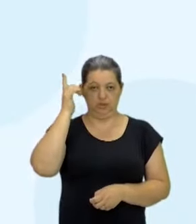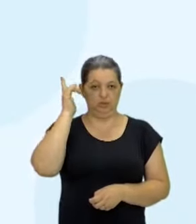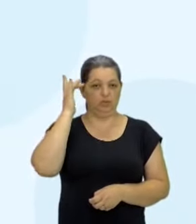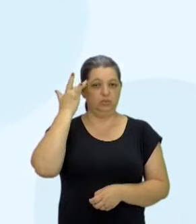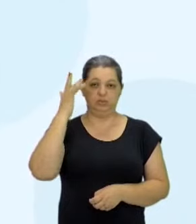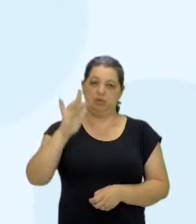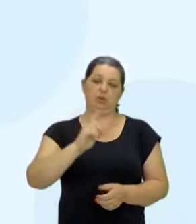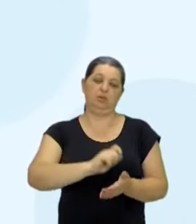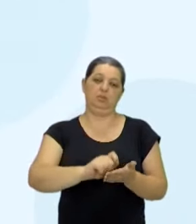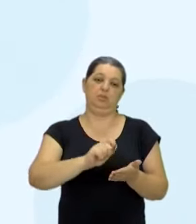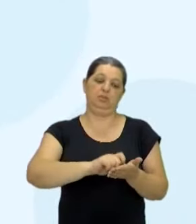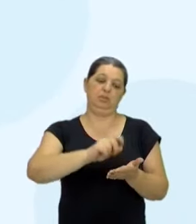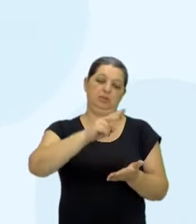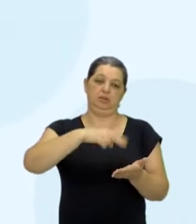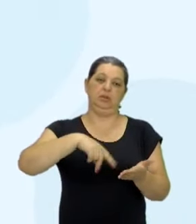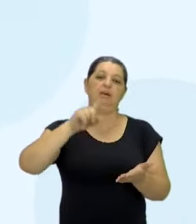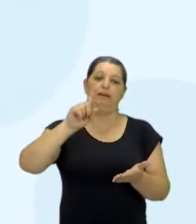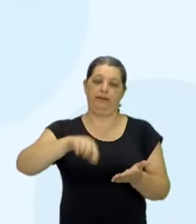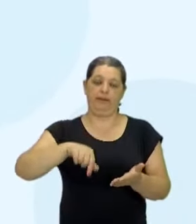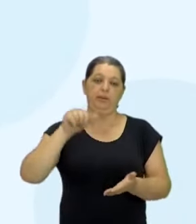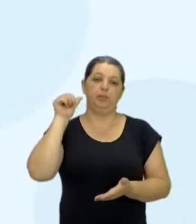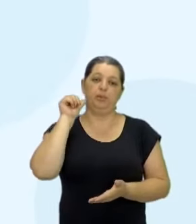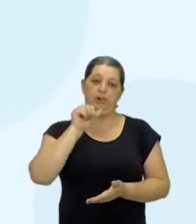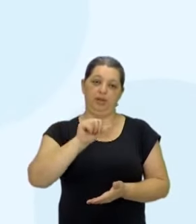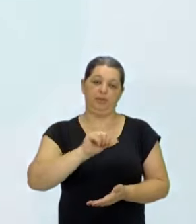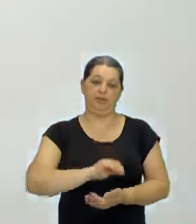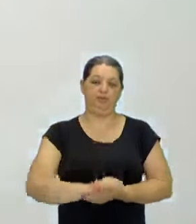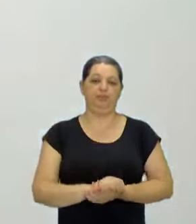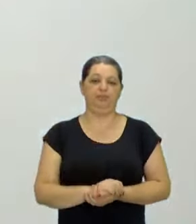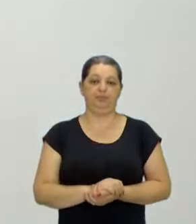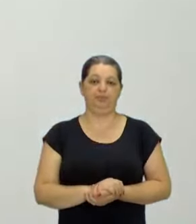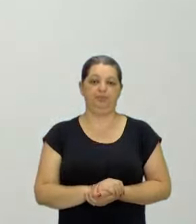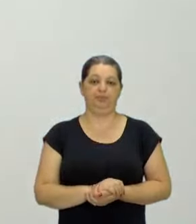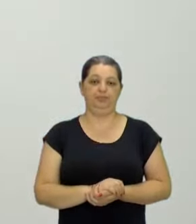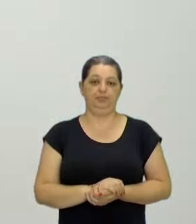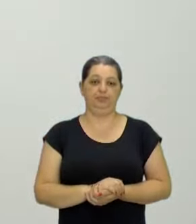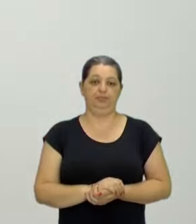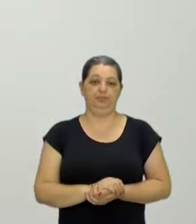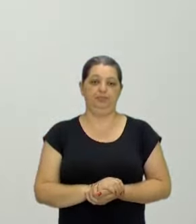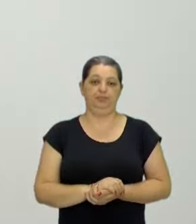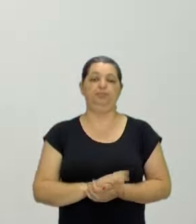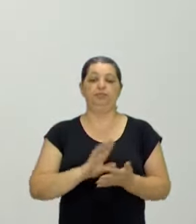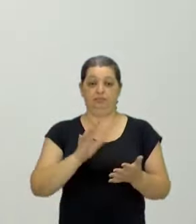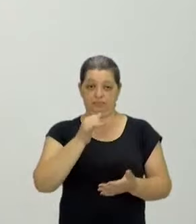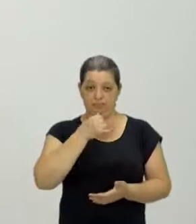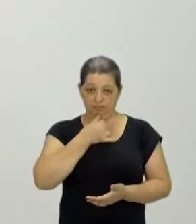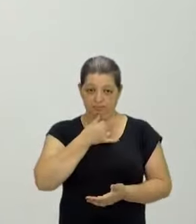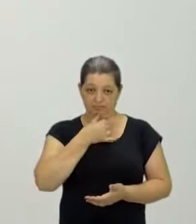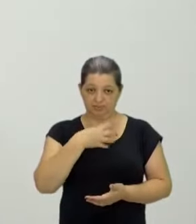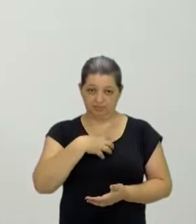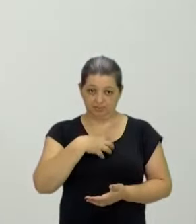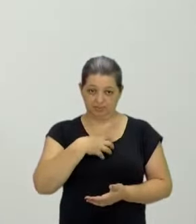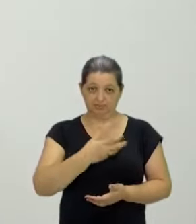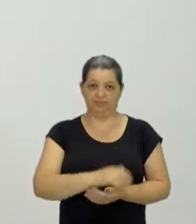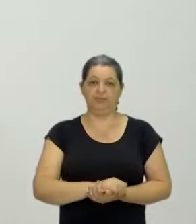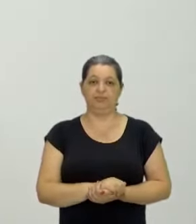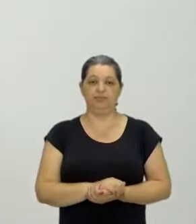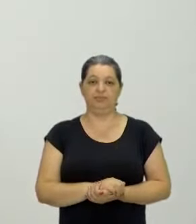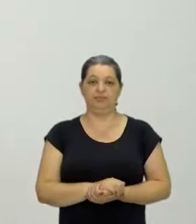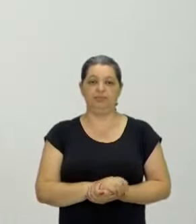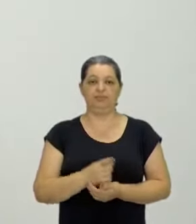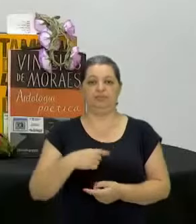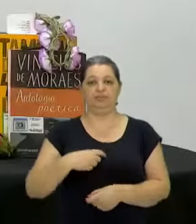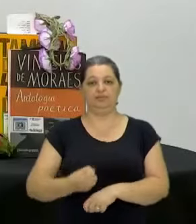são mulheres. É muito triste, né? E aí, quer falar alguma coisa? Sim, eu quero Fiquei comentar